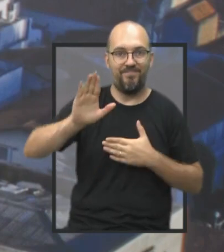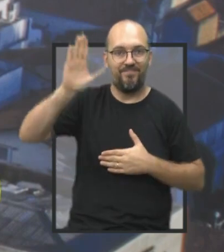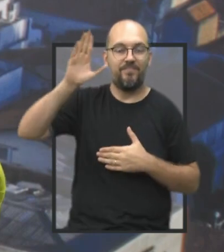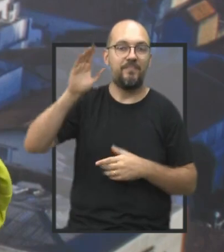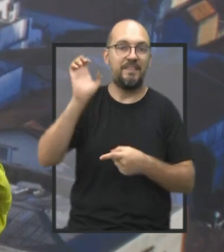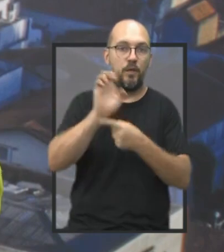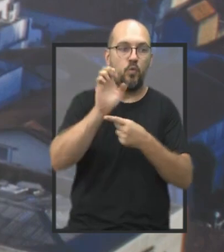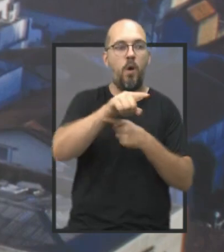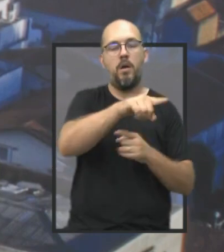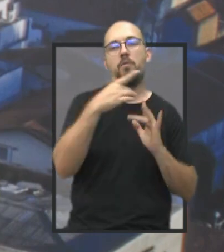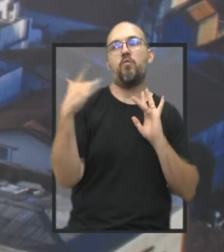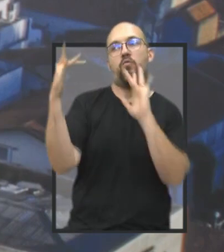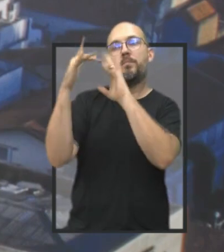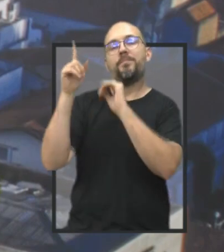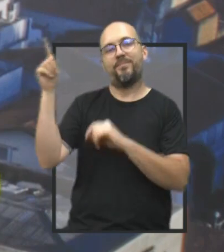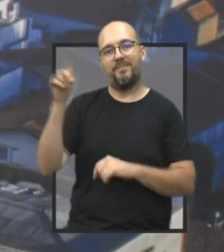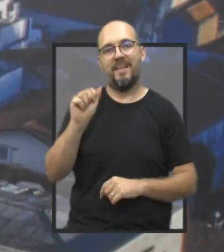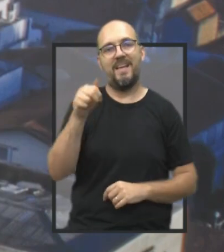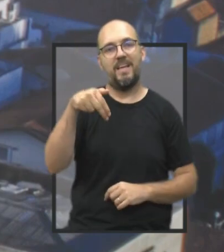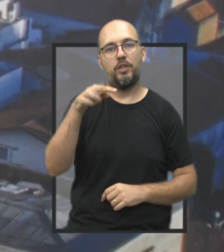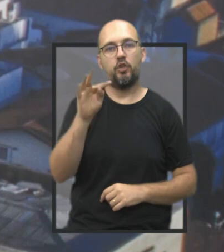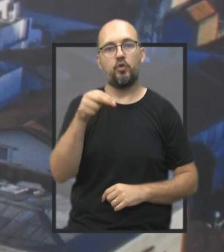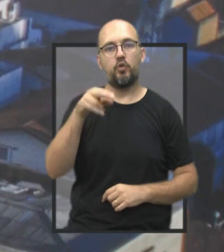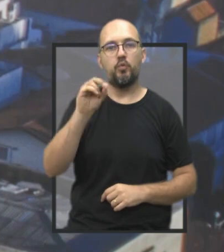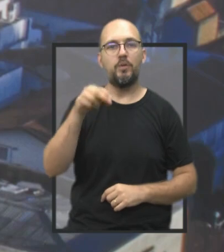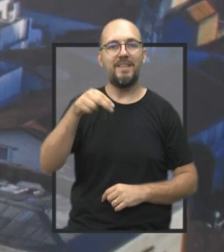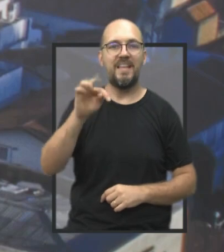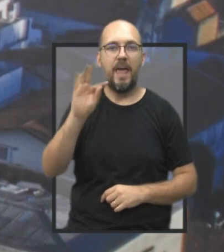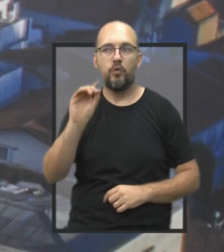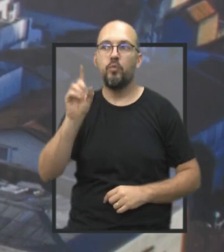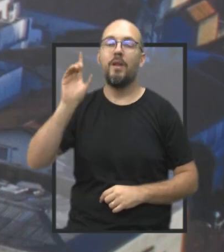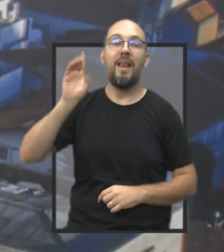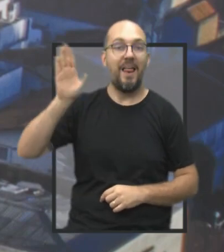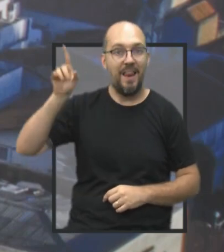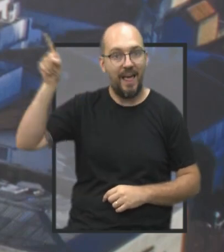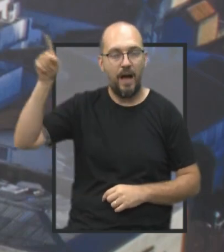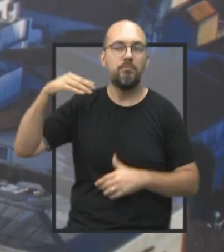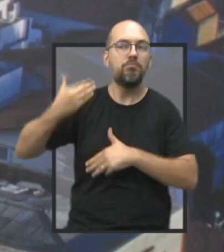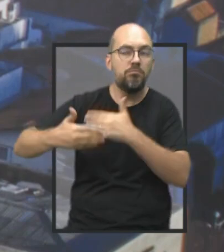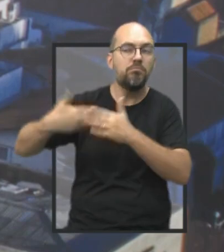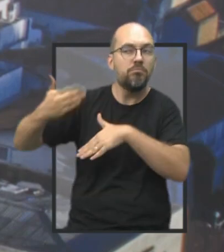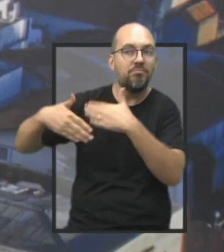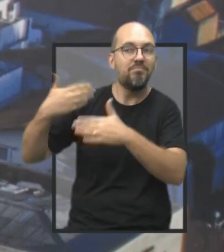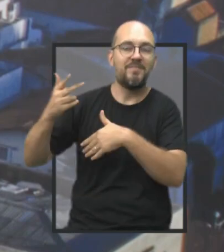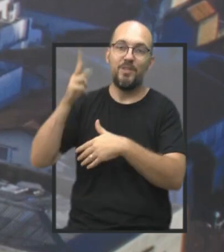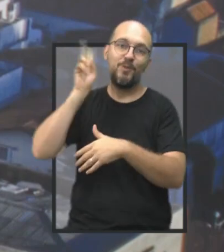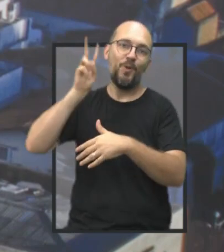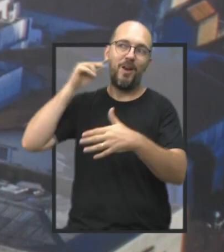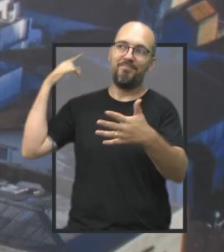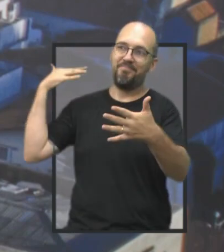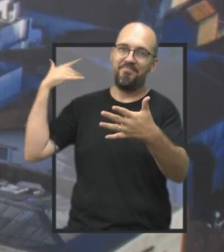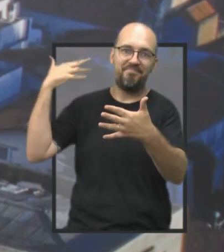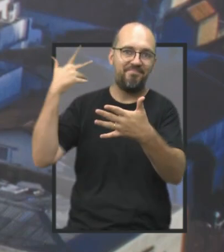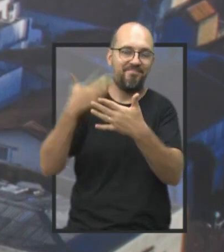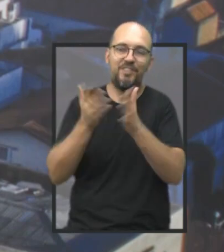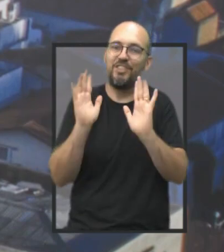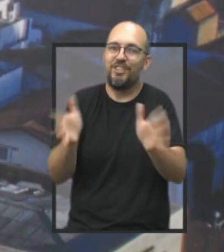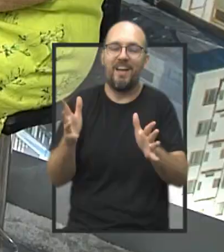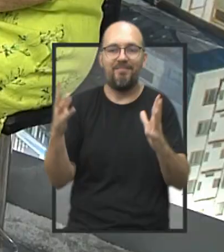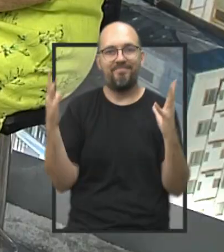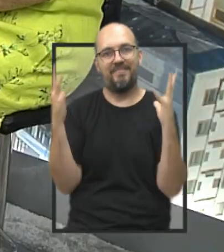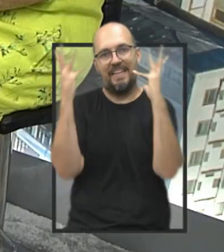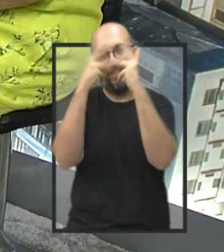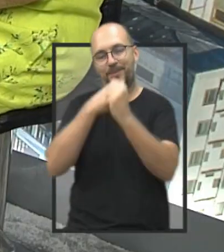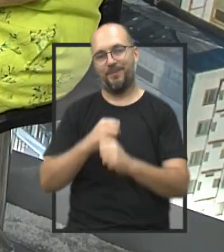com a estadual, Antônio Neto e todo o pessoal lá, e aí a gente começa essa trajetória que para mim é uma história que já rendeu frutos